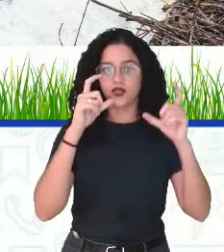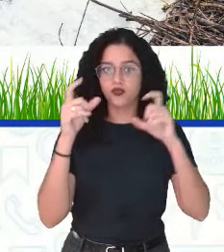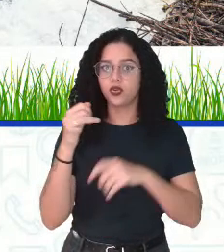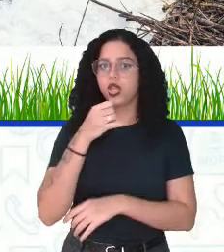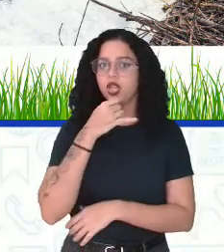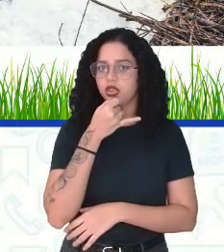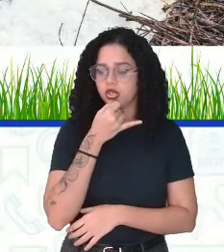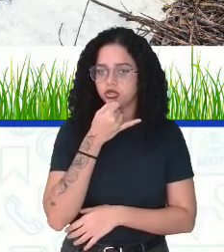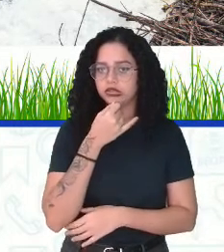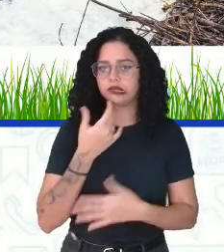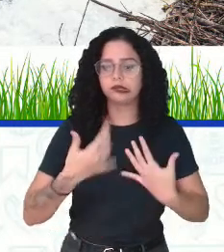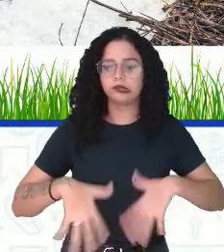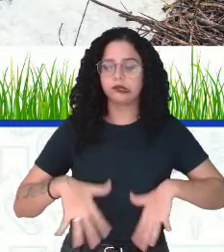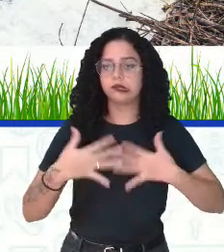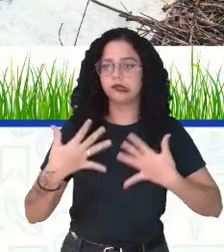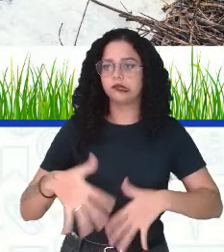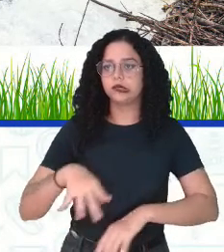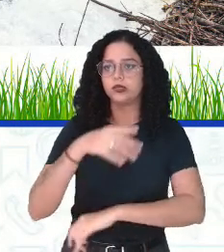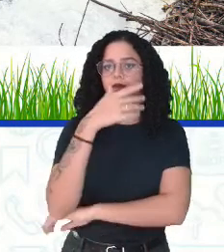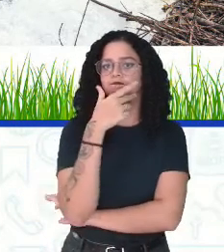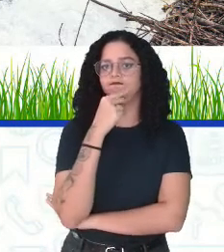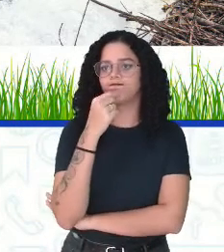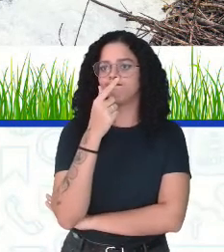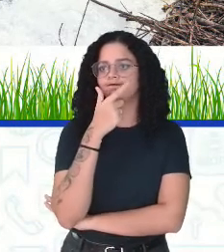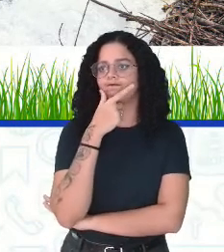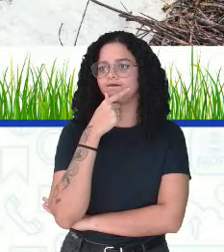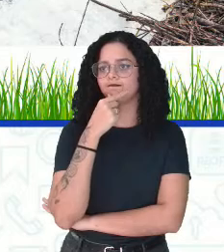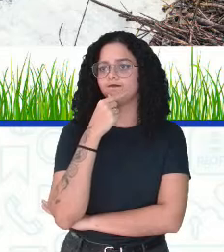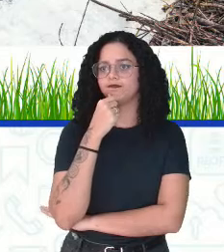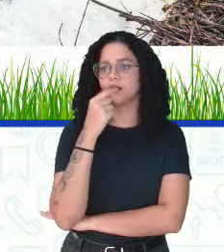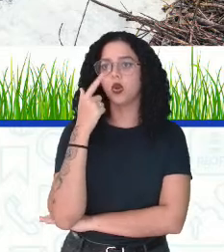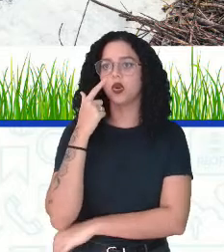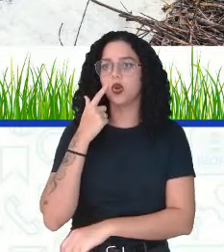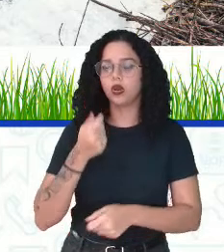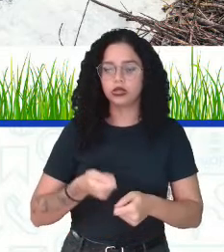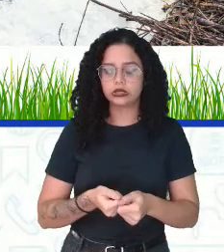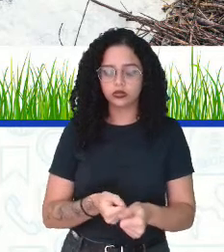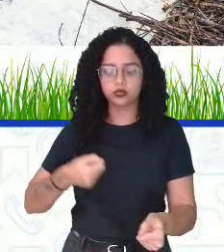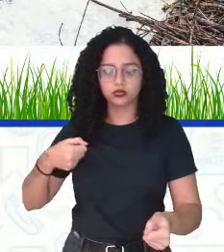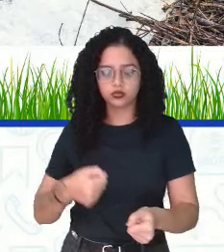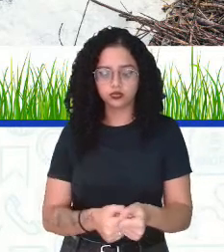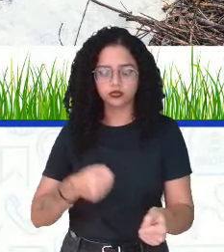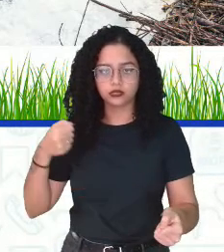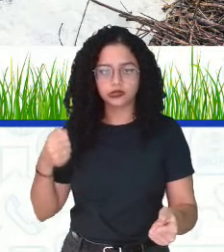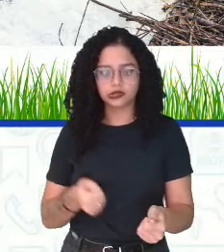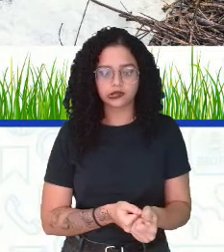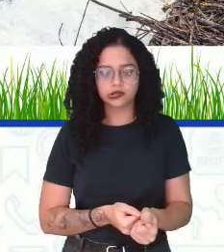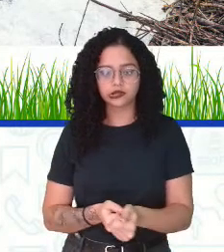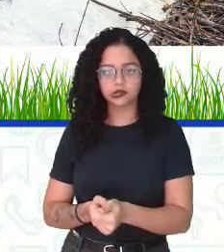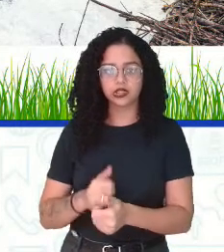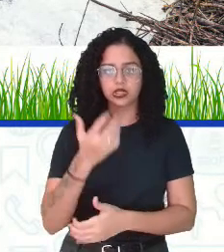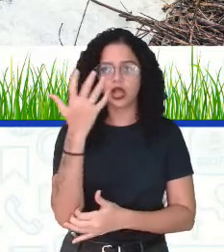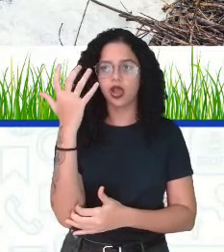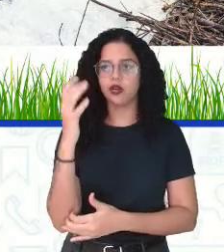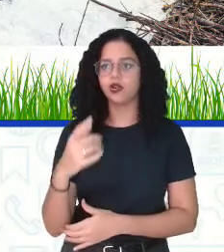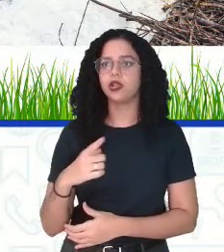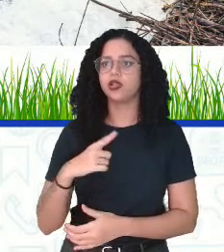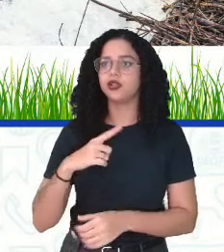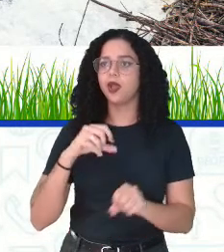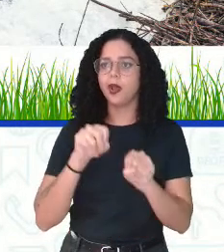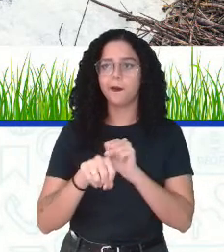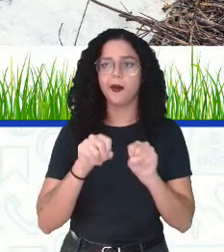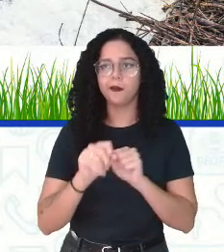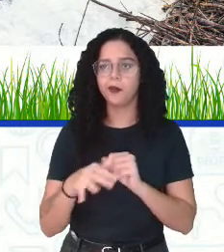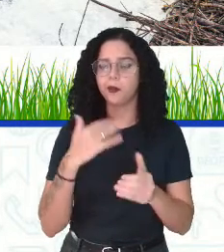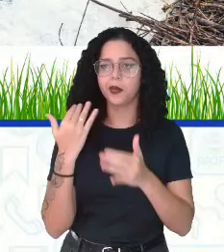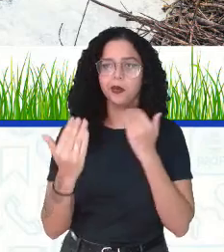de ver. É tensa. Olha, a gente tem a motosserra ali, né, na árvore. Desmatamento. Tá? Temos desmatamento,